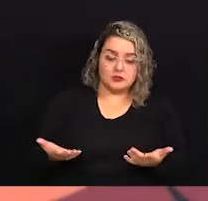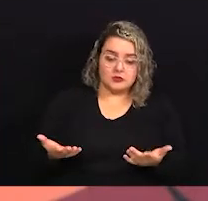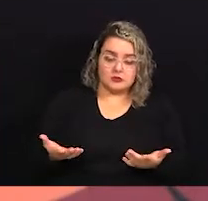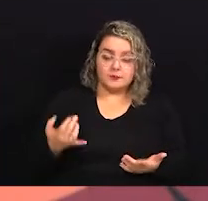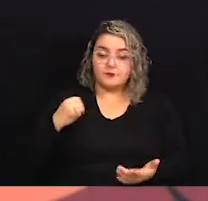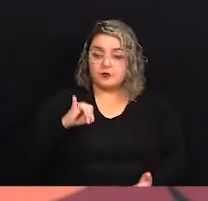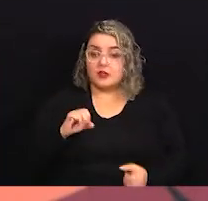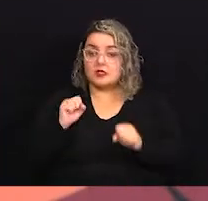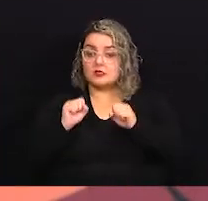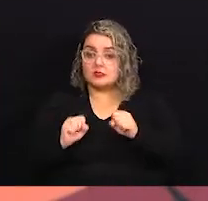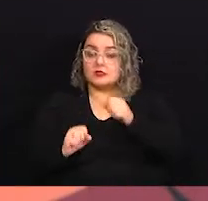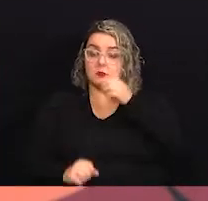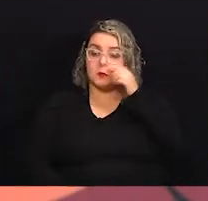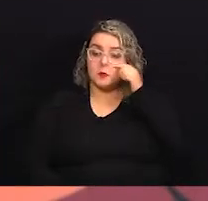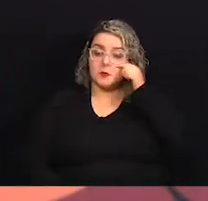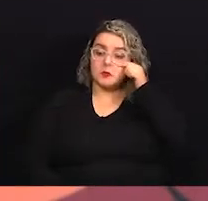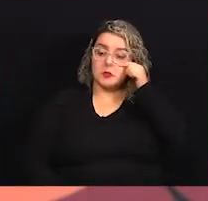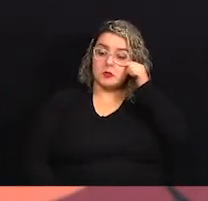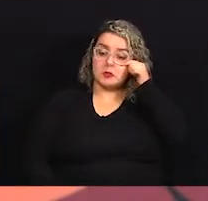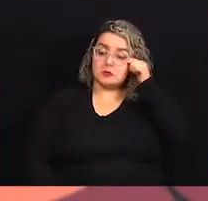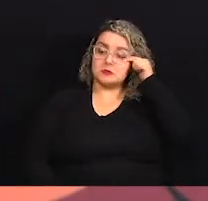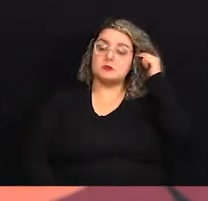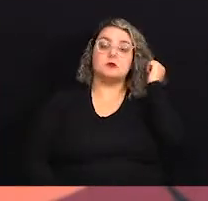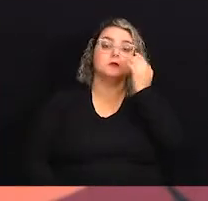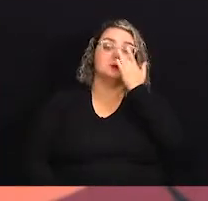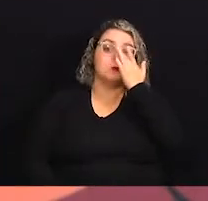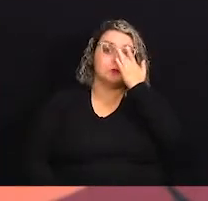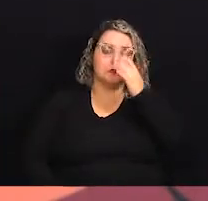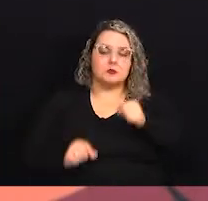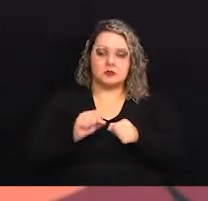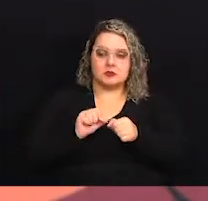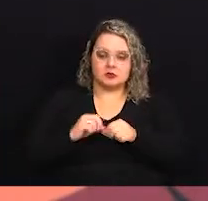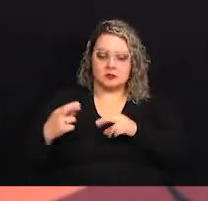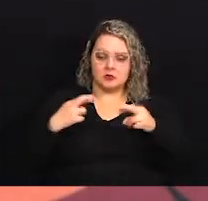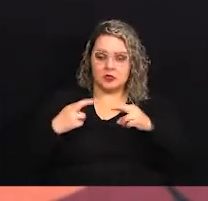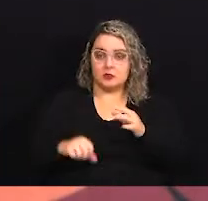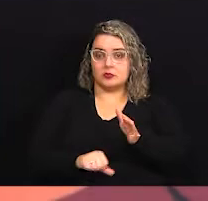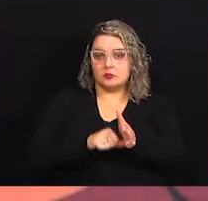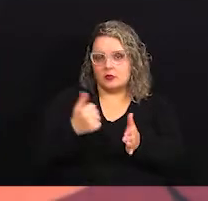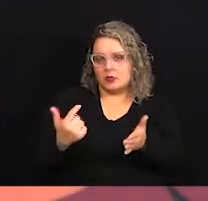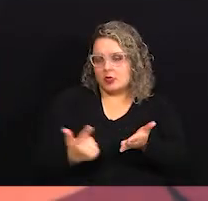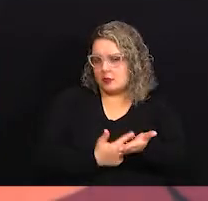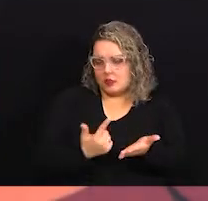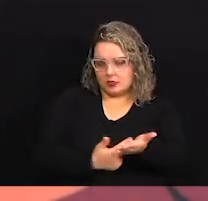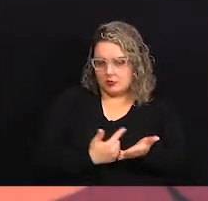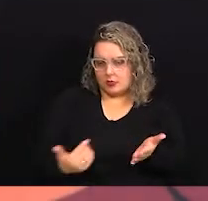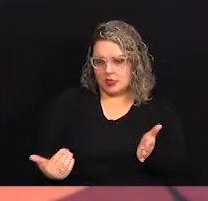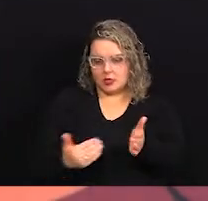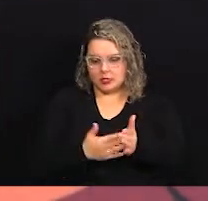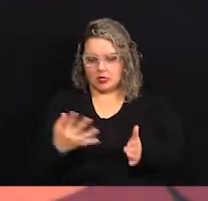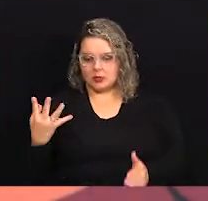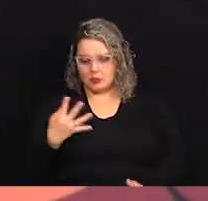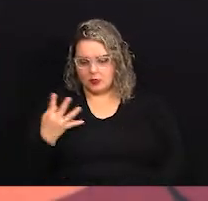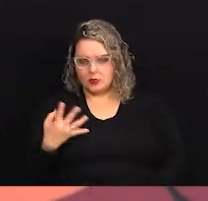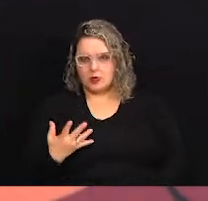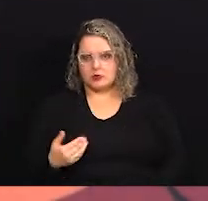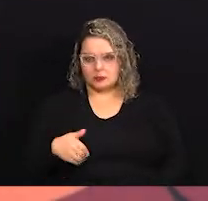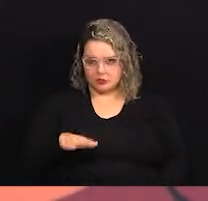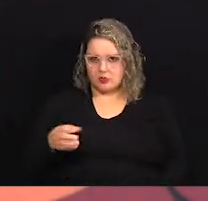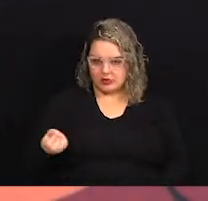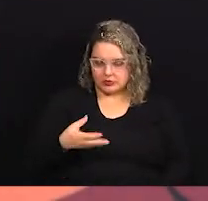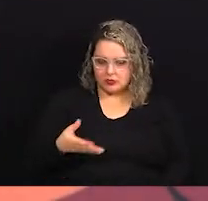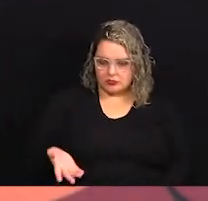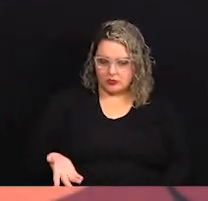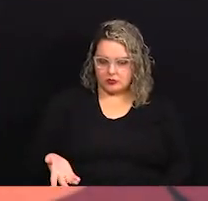ela, né? Então, se você pudesse fazer uma análise, né, do seu primeiro livro até o 4º livro, né, o